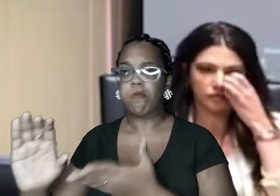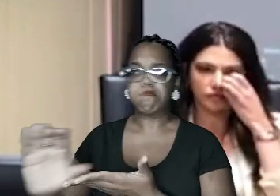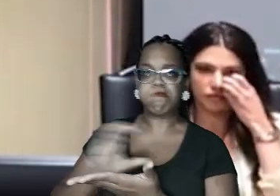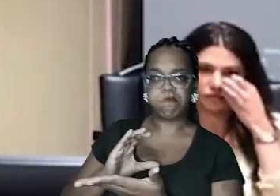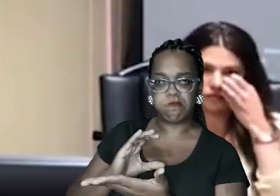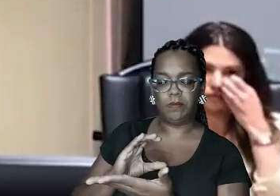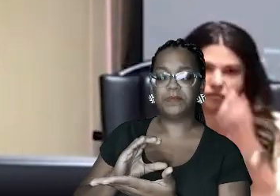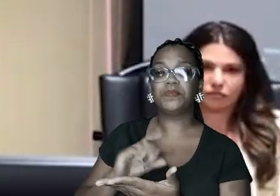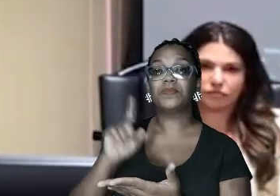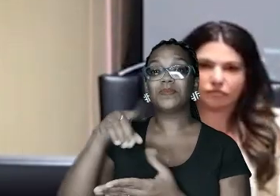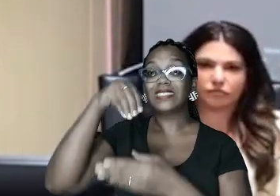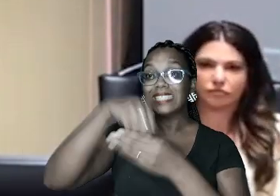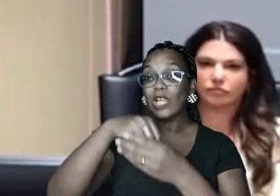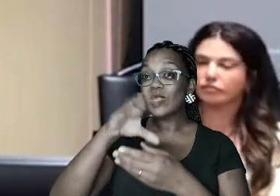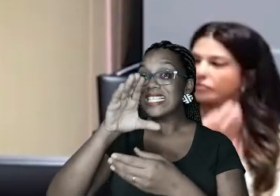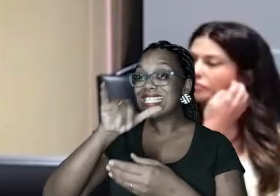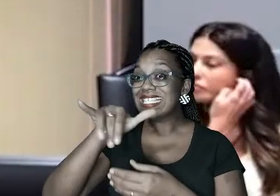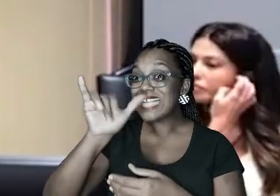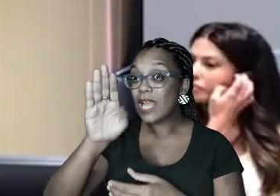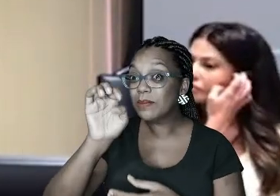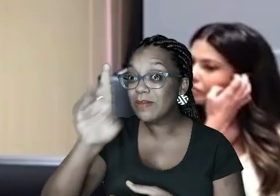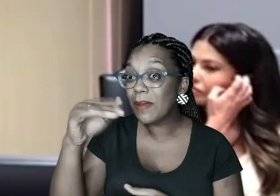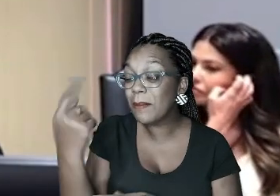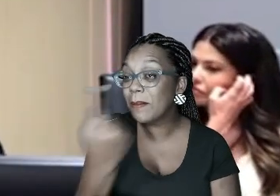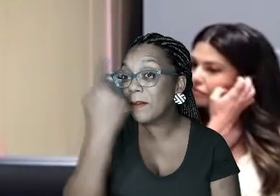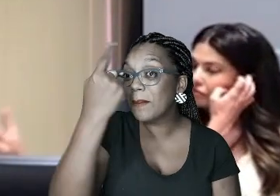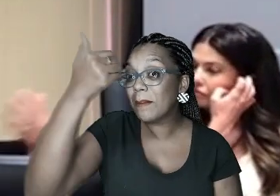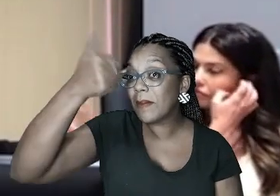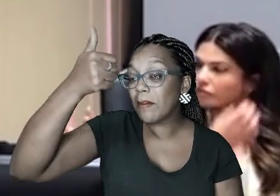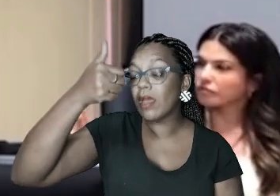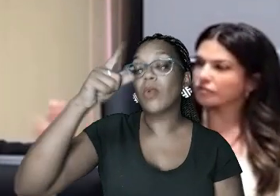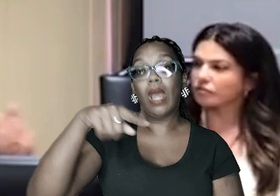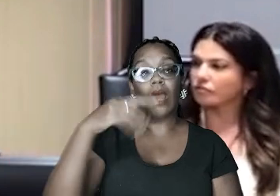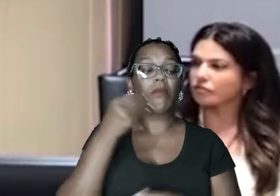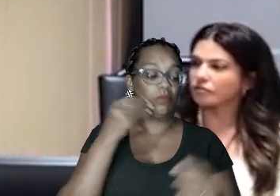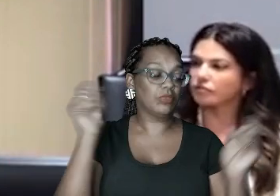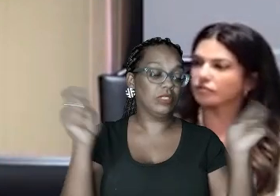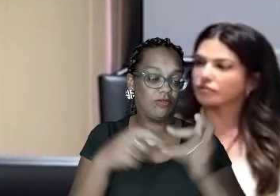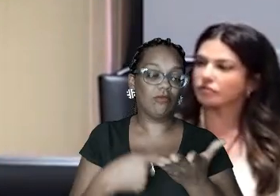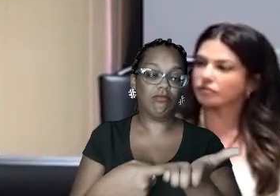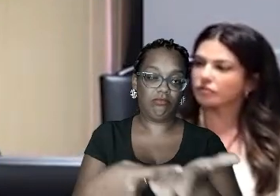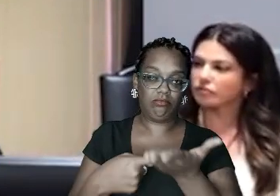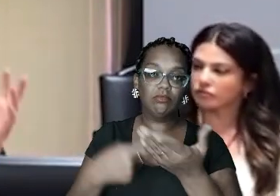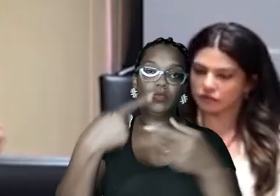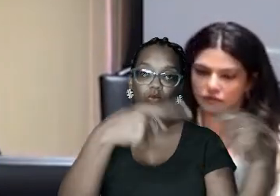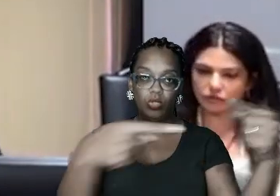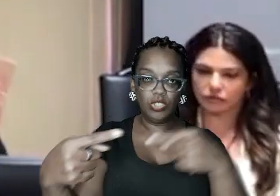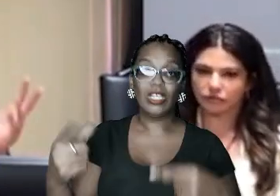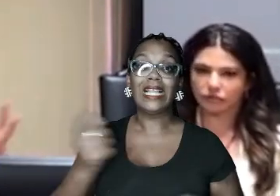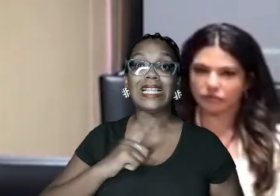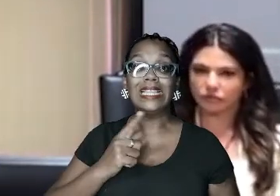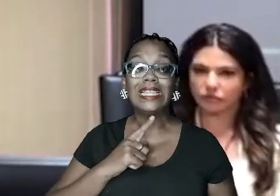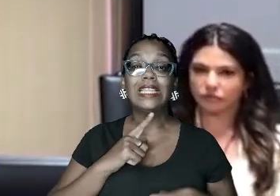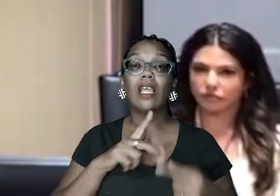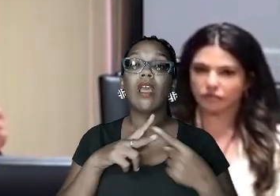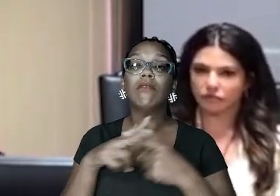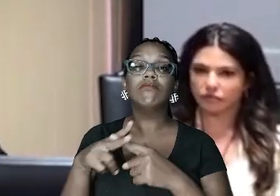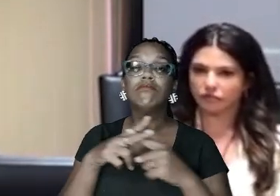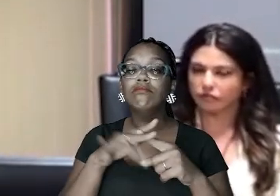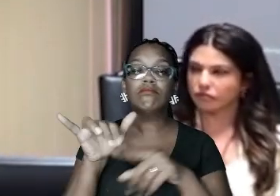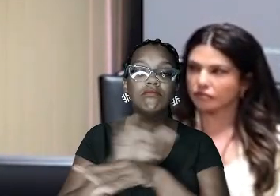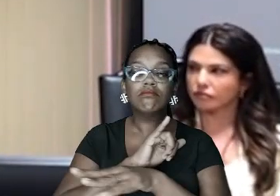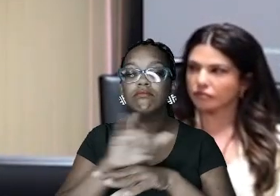investimento de investimento um plano individual até para quem é um insider primário é possível conforme inclusive uma política de negociação